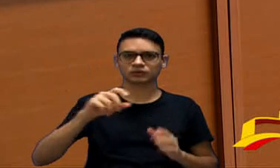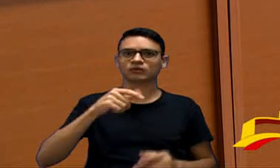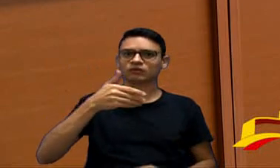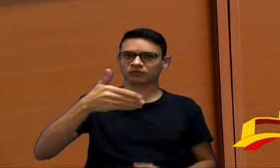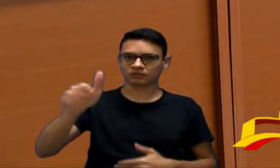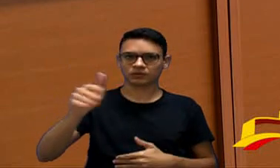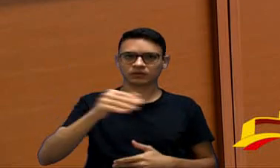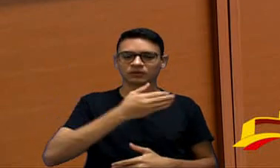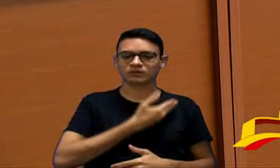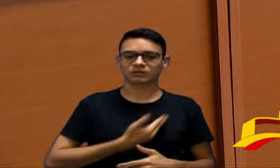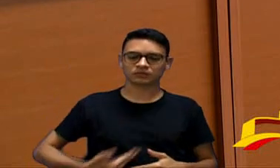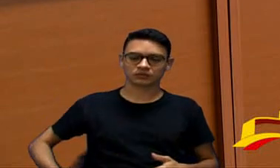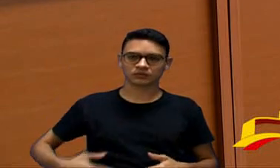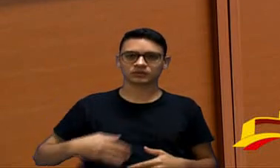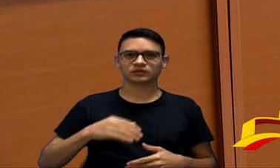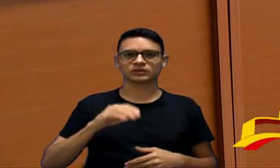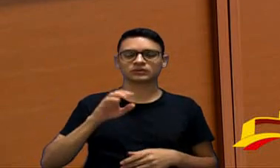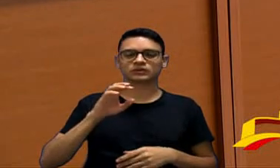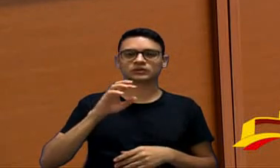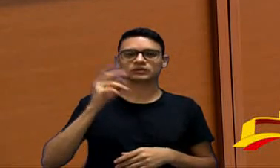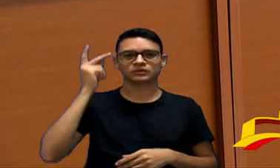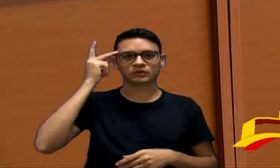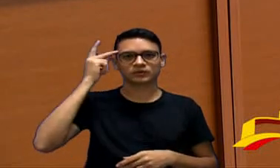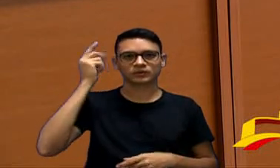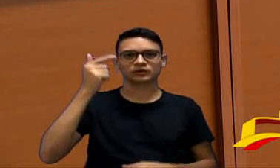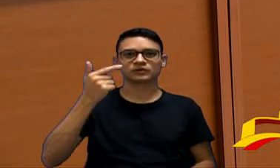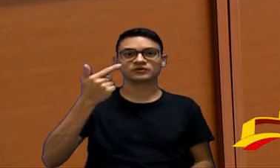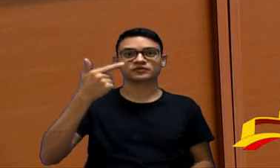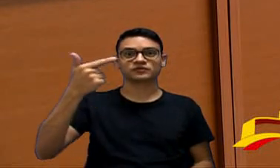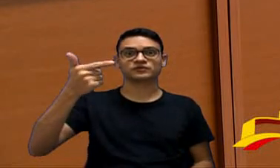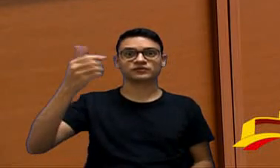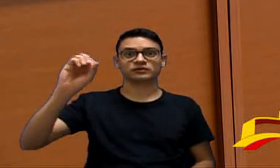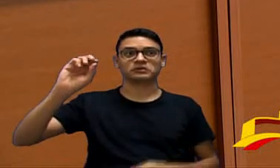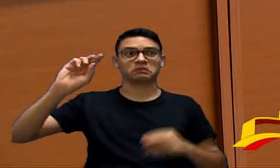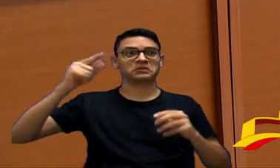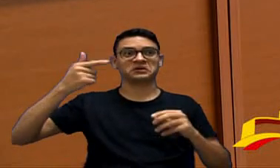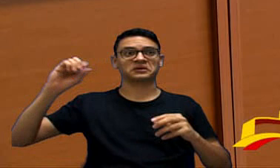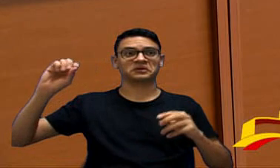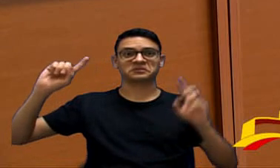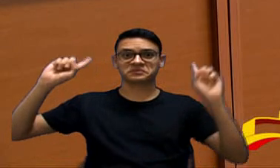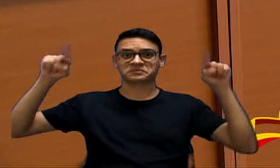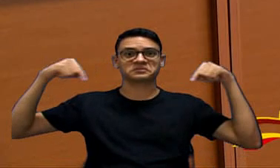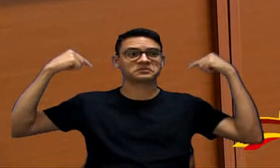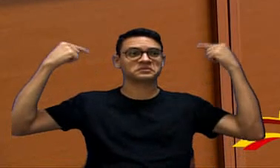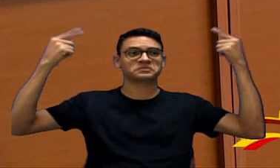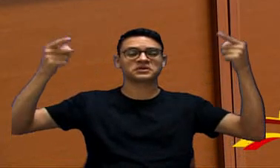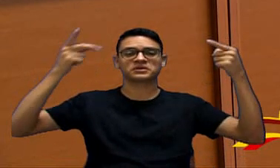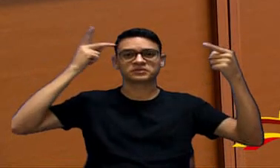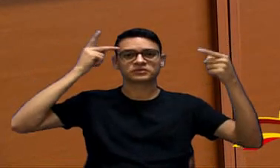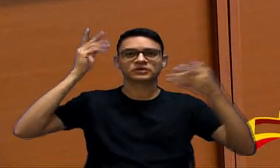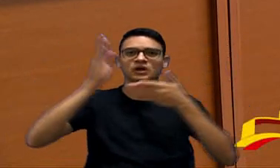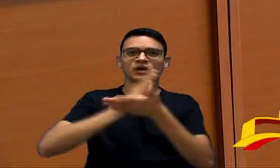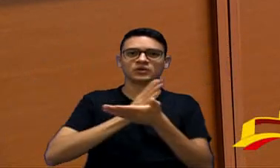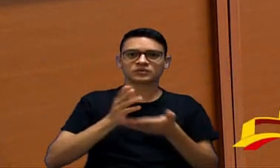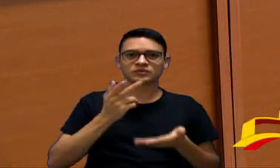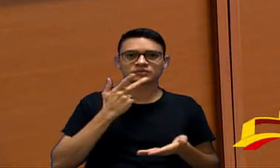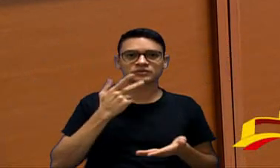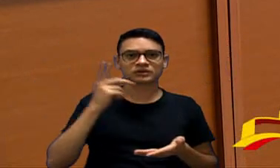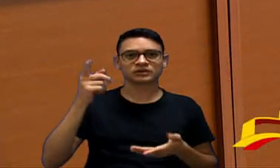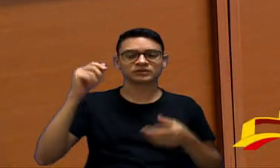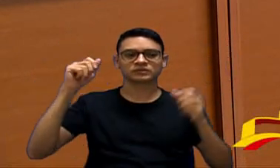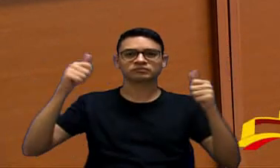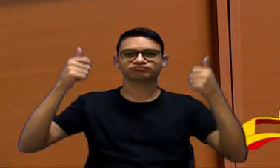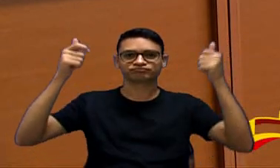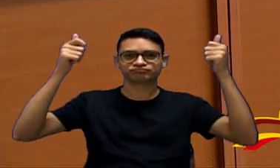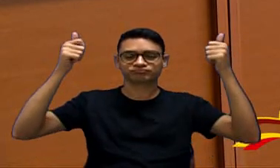Ele pode não ser paulista, mas ele fez 20, 30, 100 vezes mais do que alguns paulistas fazem. Inclusive, querem botar o Haddad, o poste